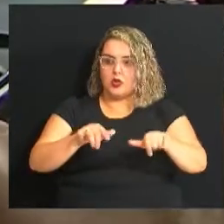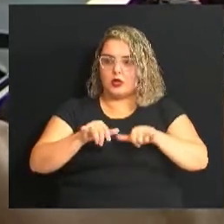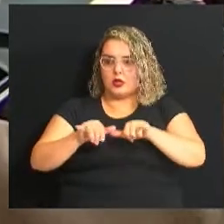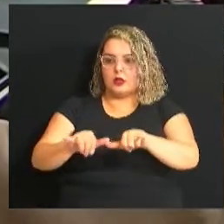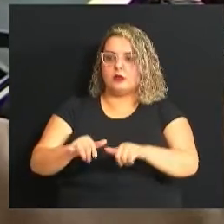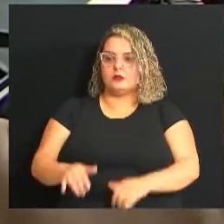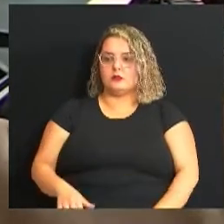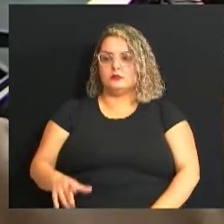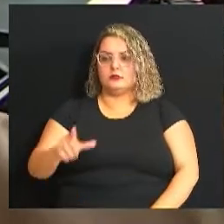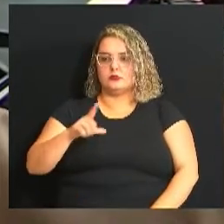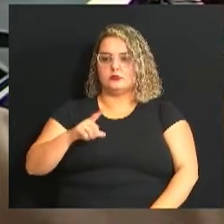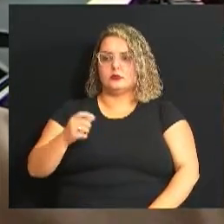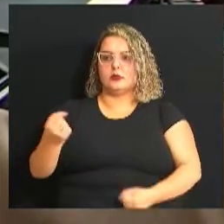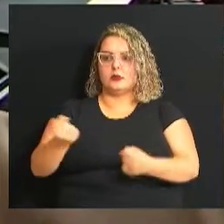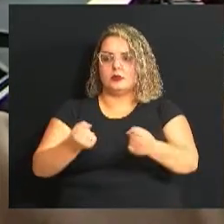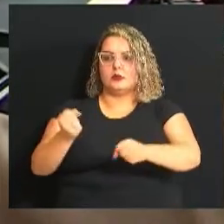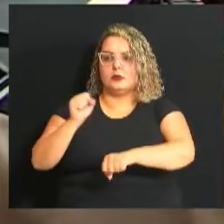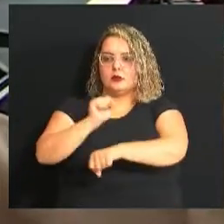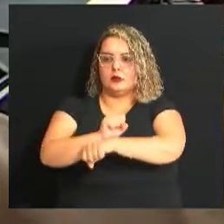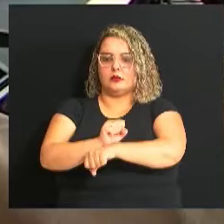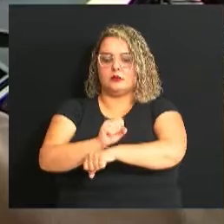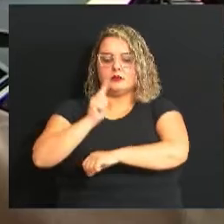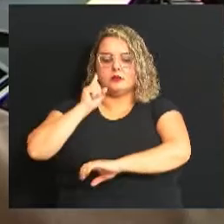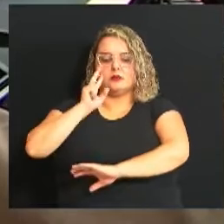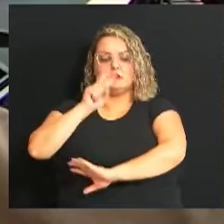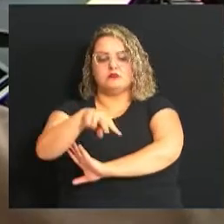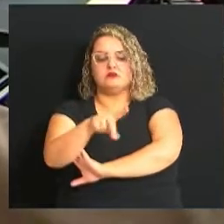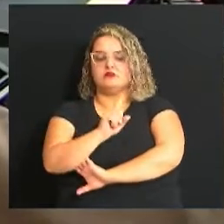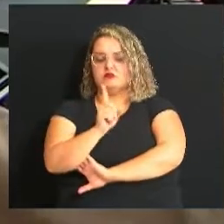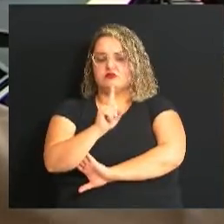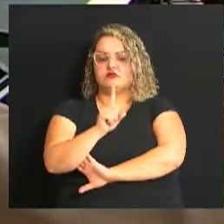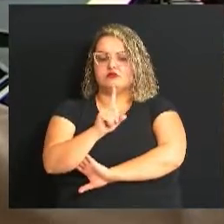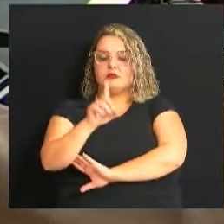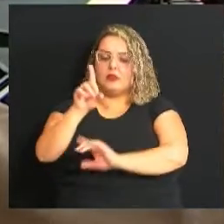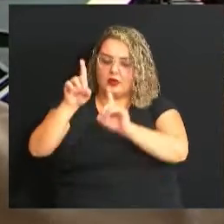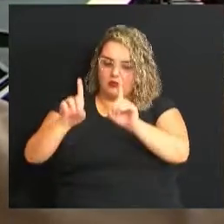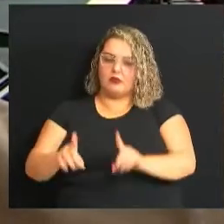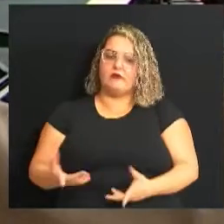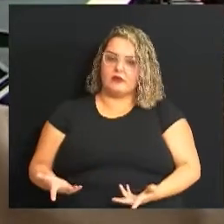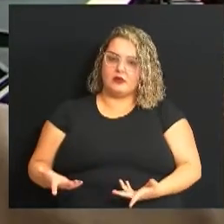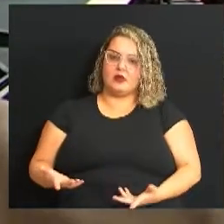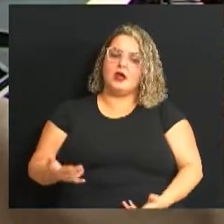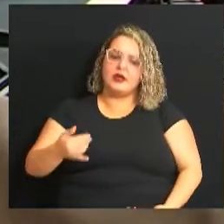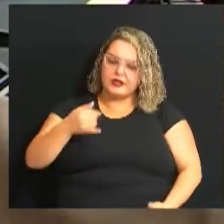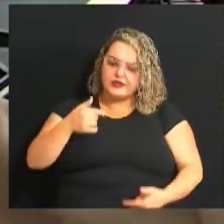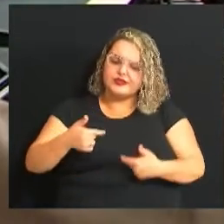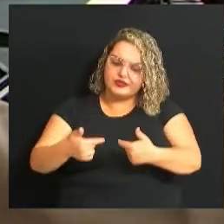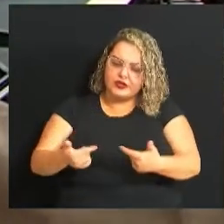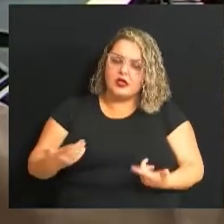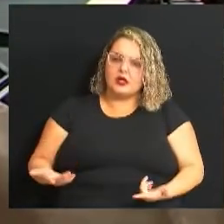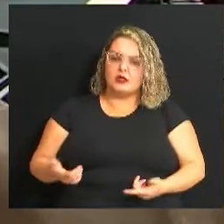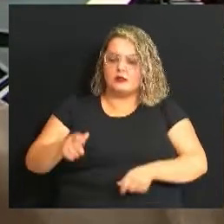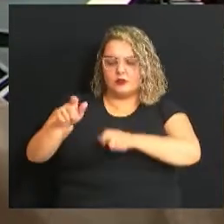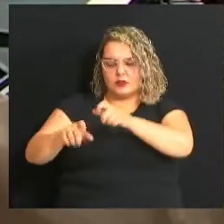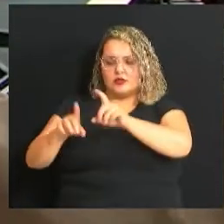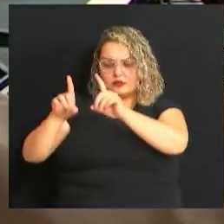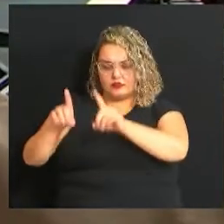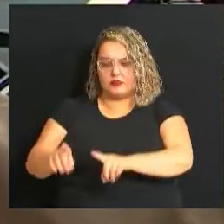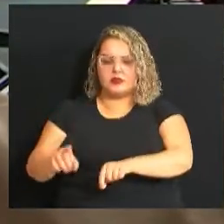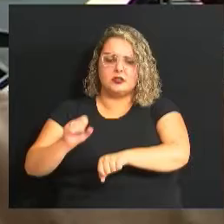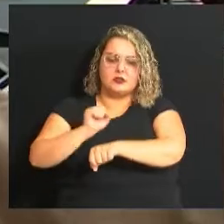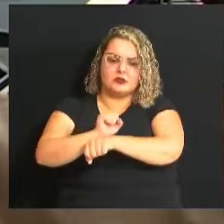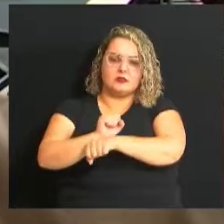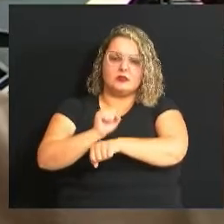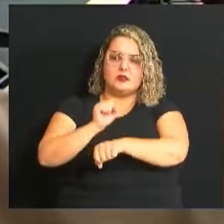está um carro parado, você fica olhando, não é deficiente. É chato isso, né? O deficiente precisa e você está esperando uma vaga também, você